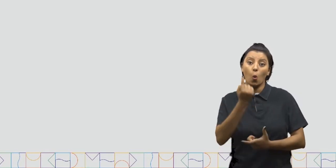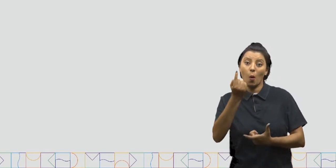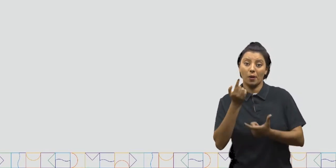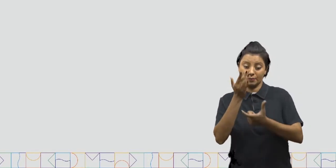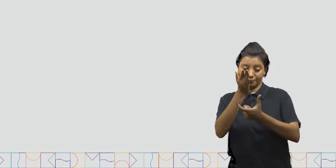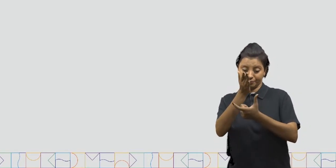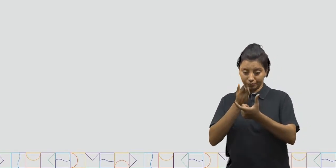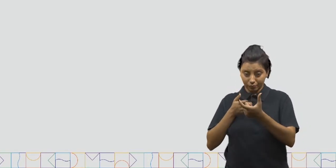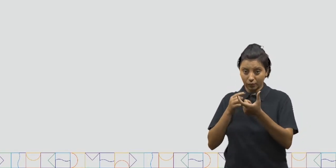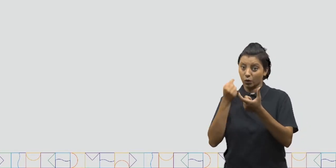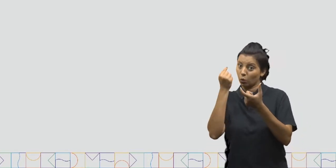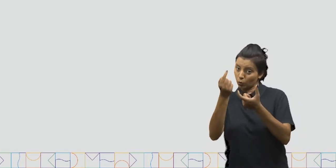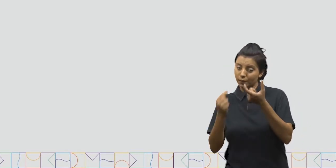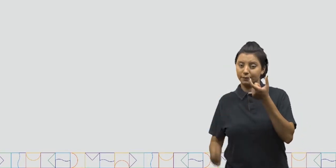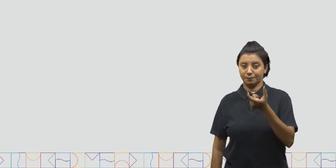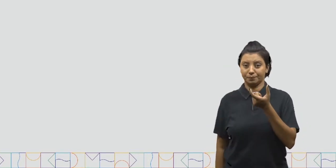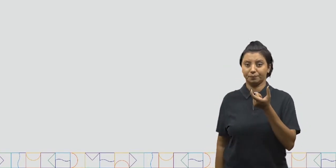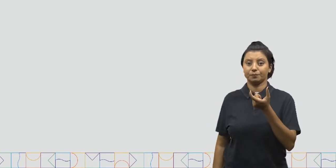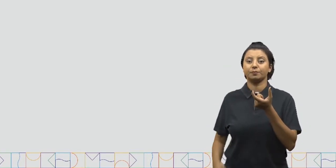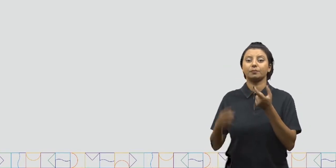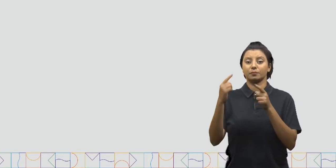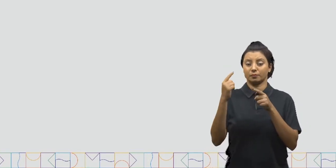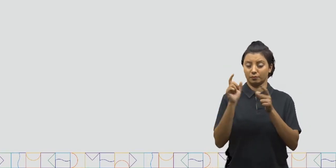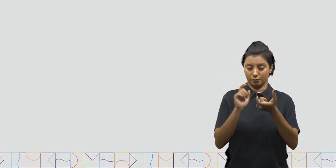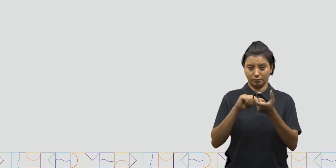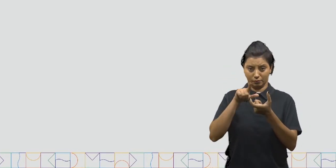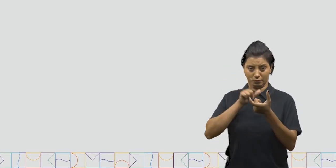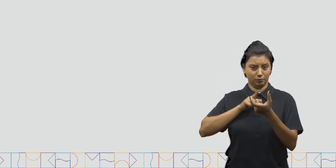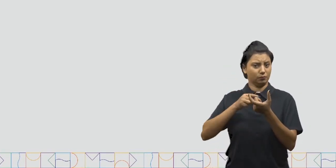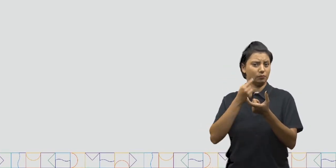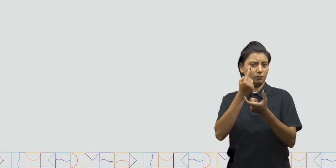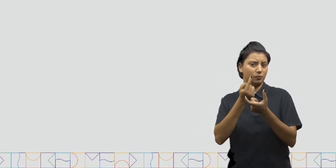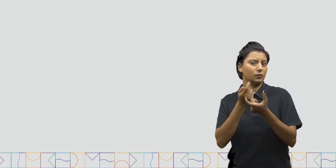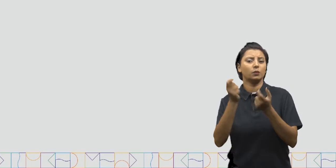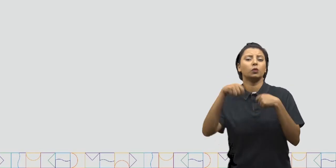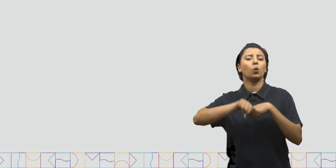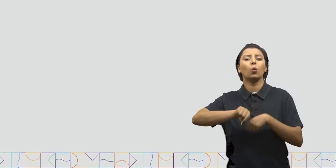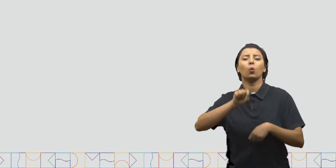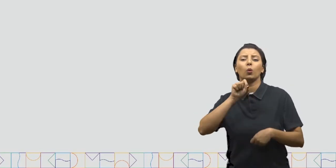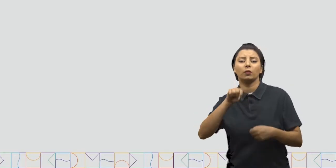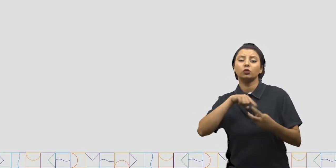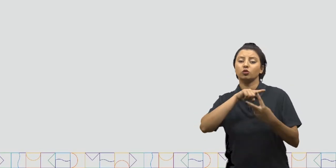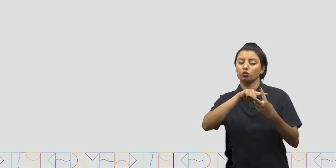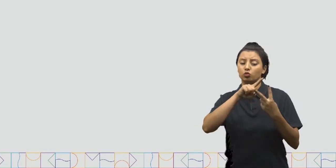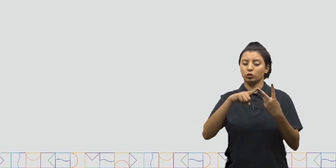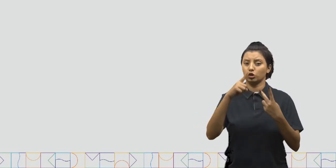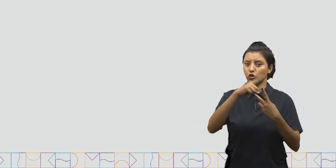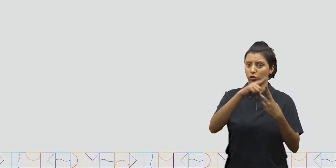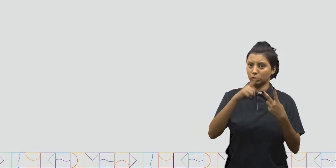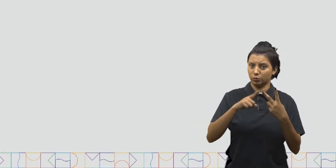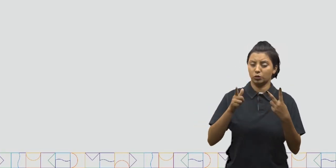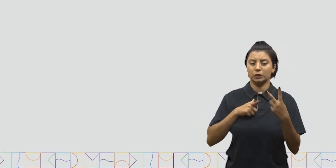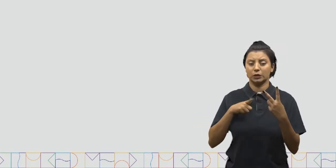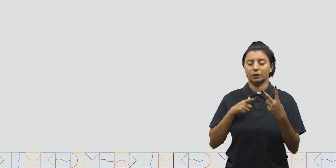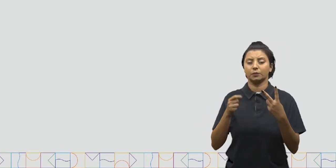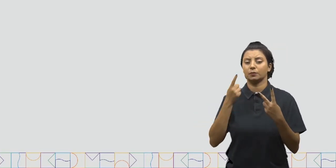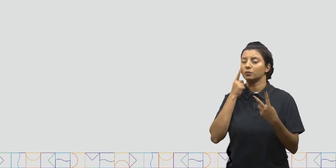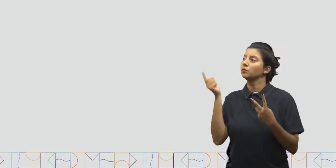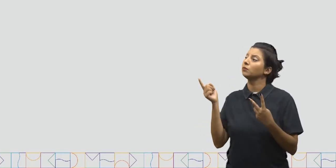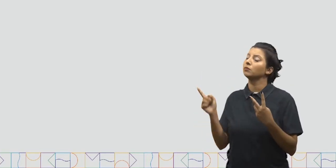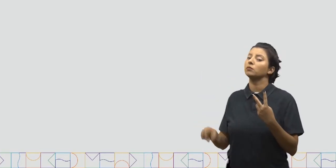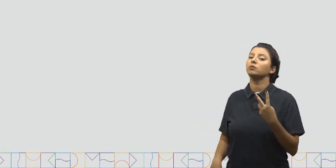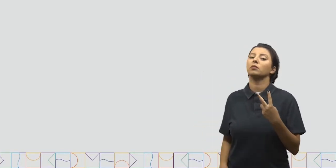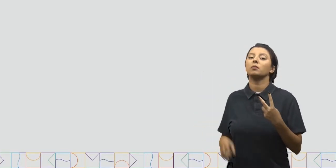sílaba. Dessa forma, uma palavra com apenas uma sílaba só poderá receber 2 tipos de classificação. Ou